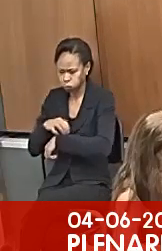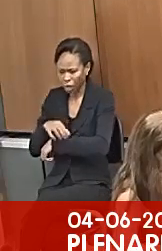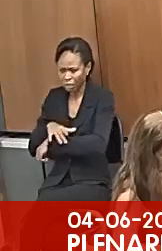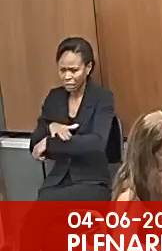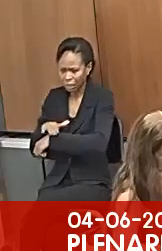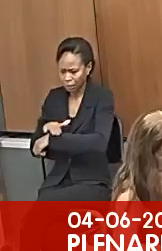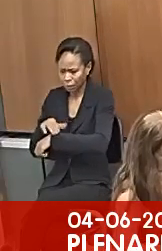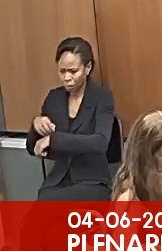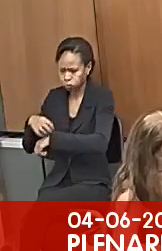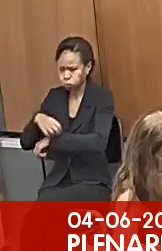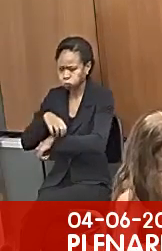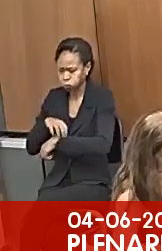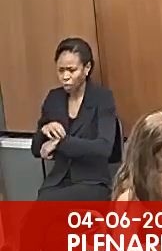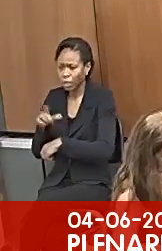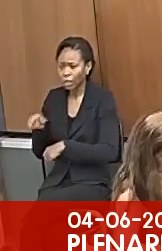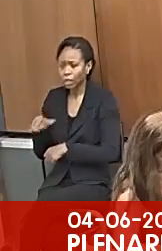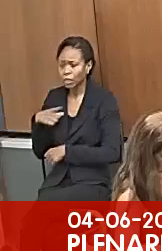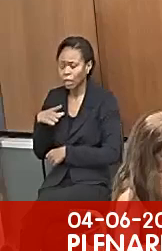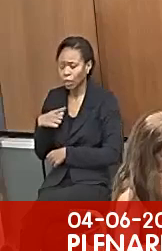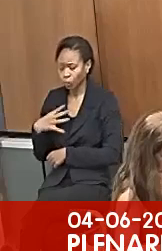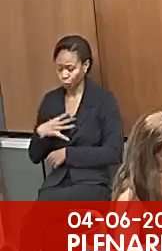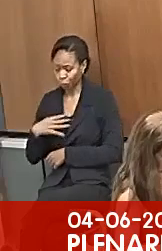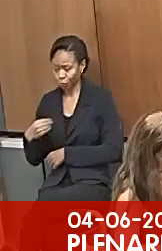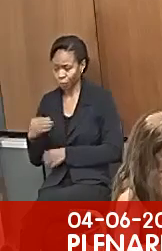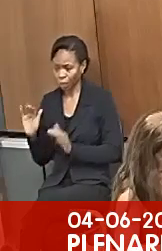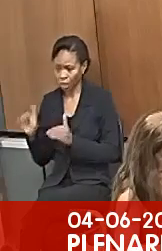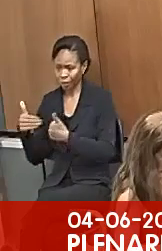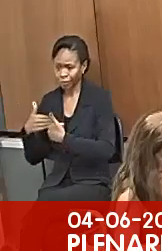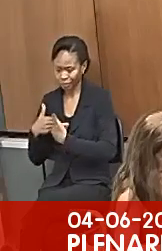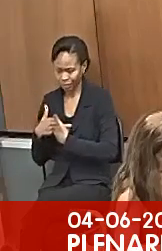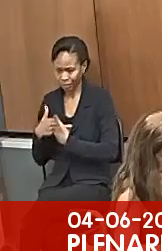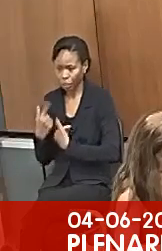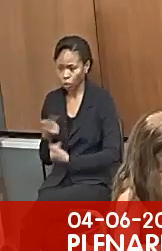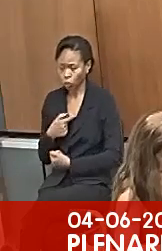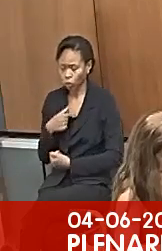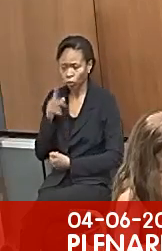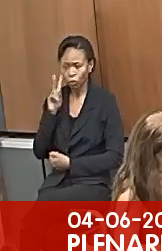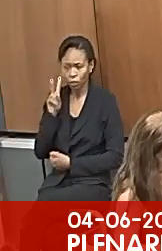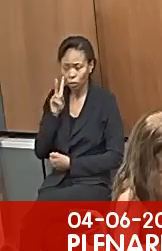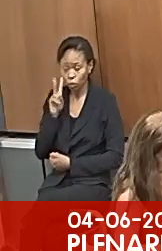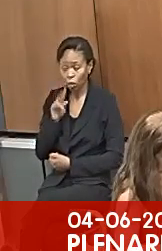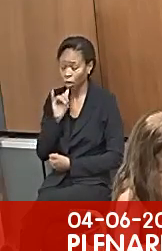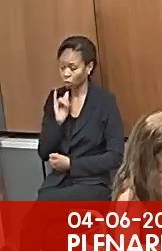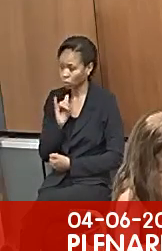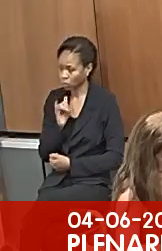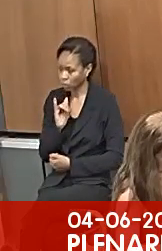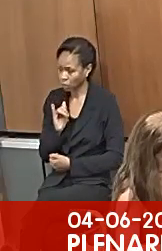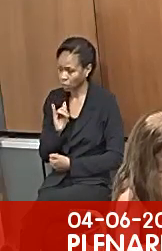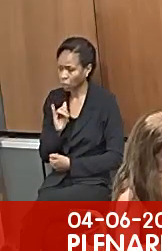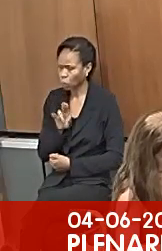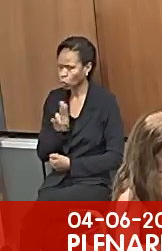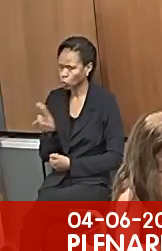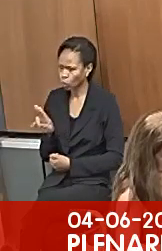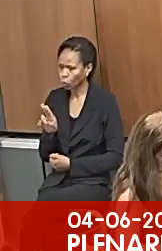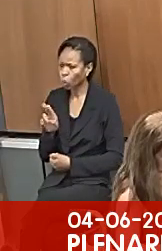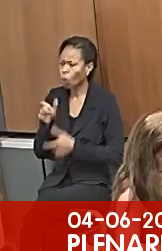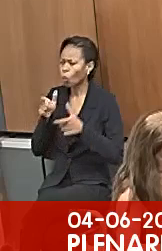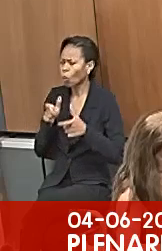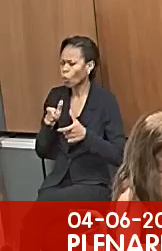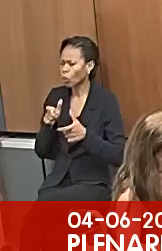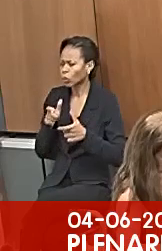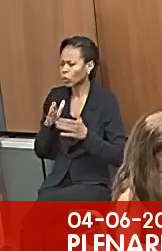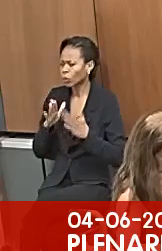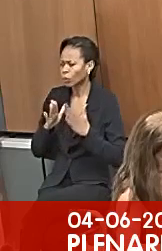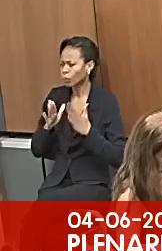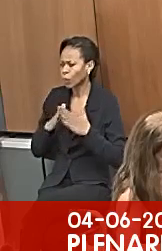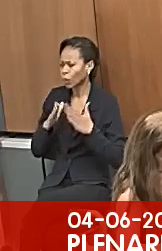pele, né? E ela tem um filho autista. Então, nós vamos contar a história dela. O programa chamou Onde Mora a Felicidade. E a gente conta histórias